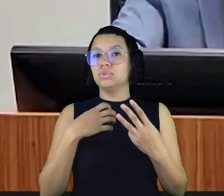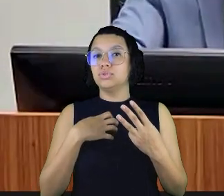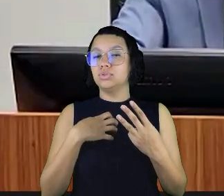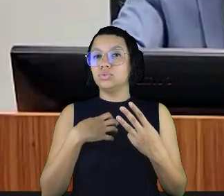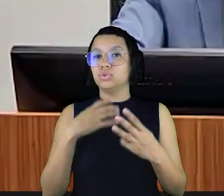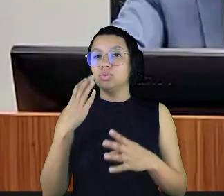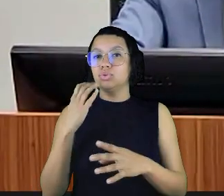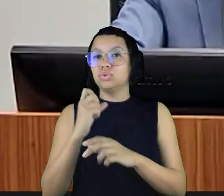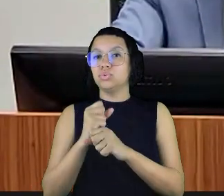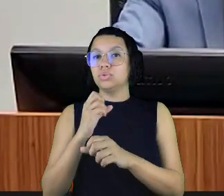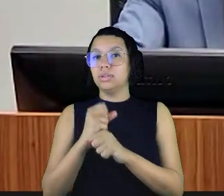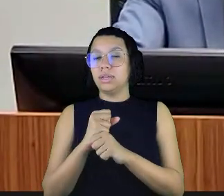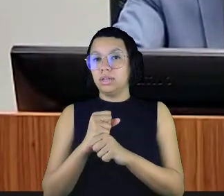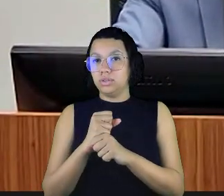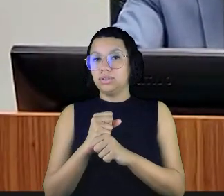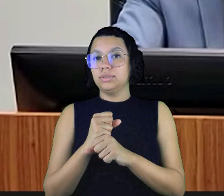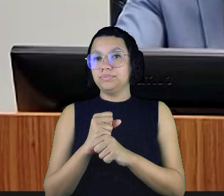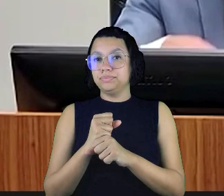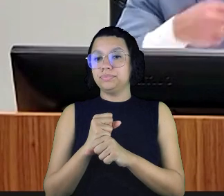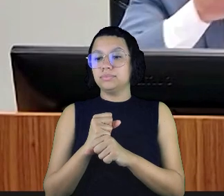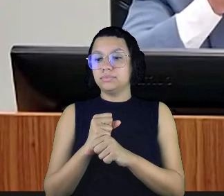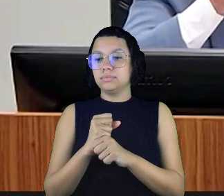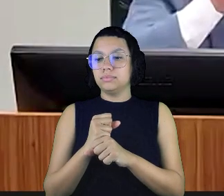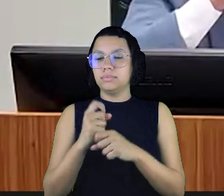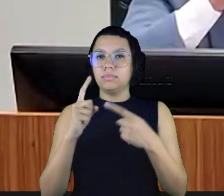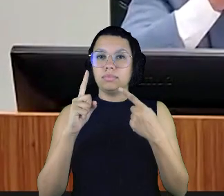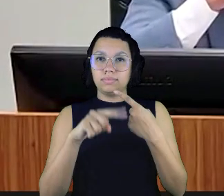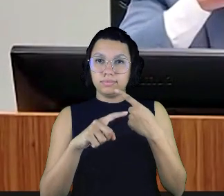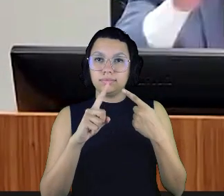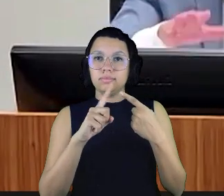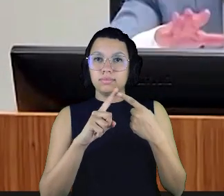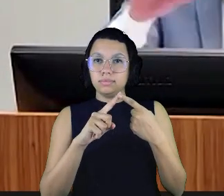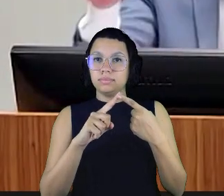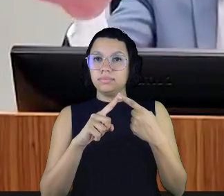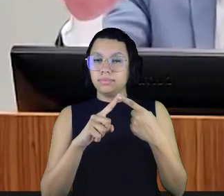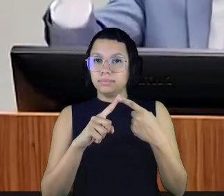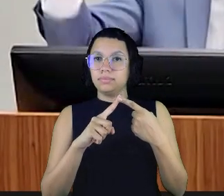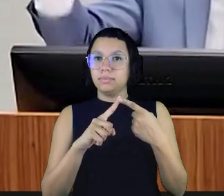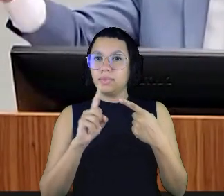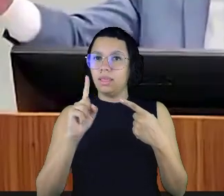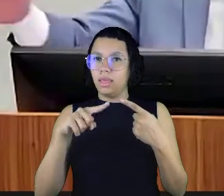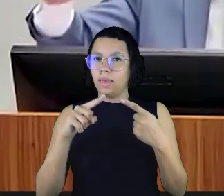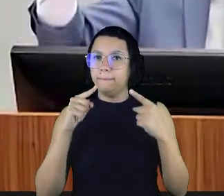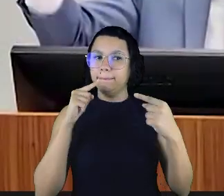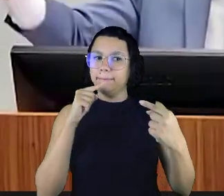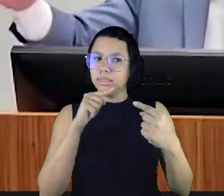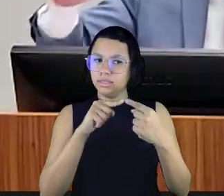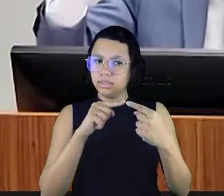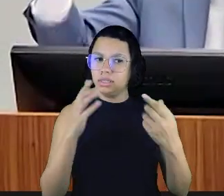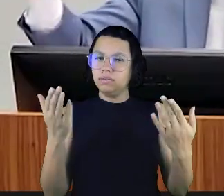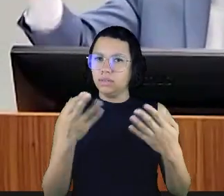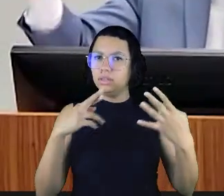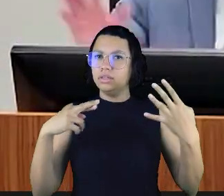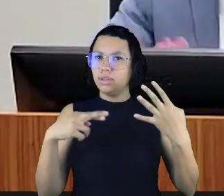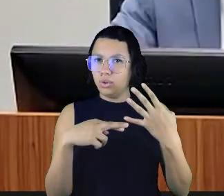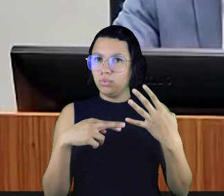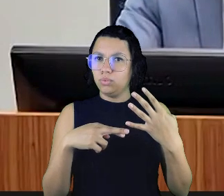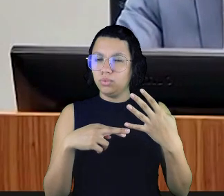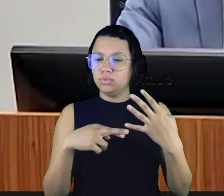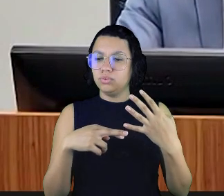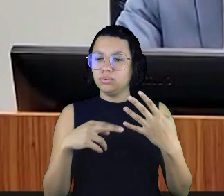definida nesse recurso especial que eu mencionei para vocês. A prescrição ordinária é a de sempre,